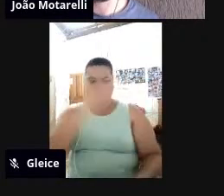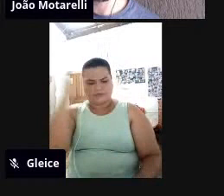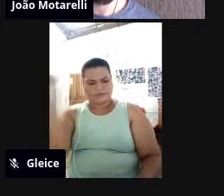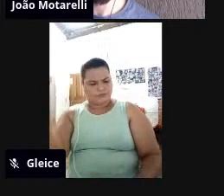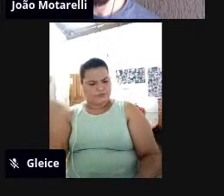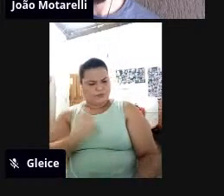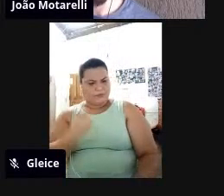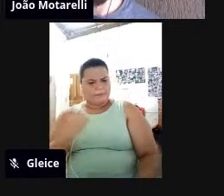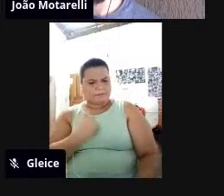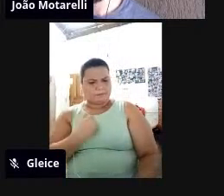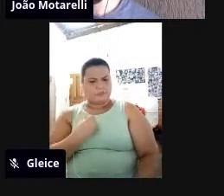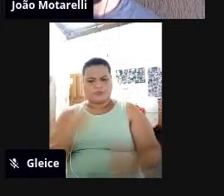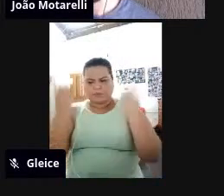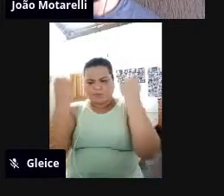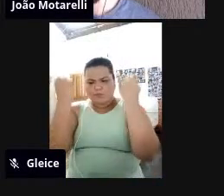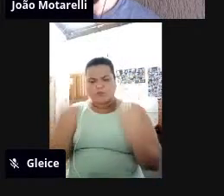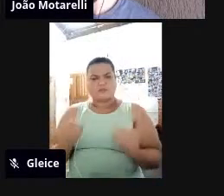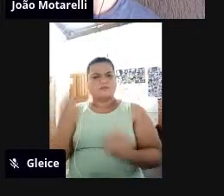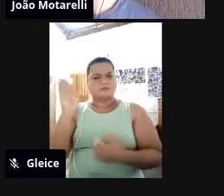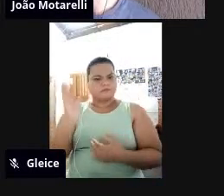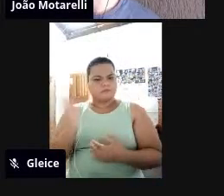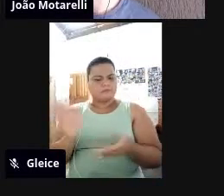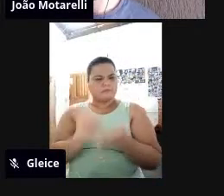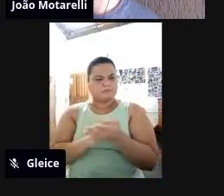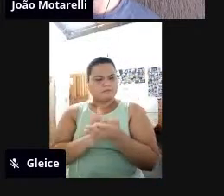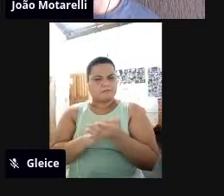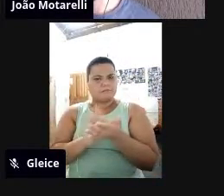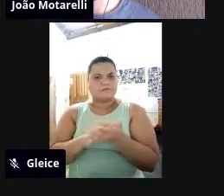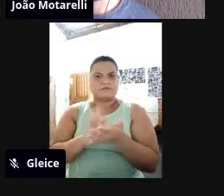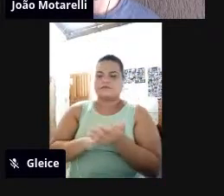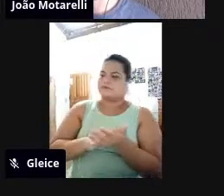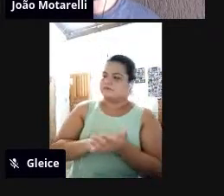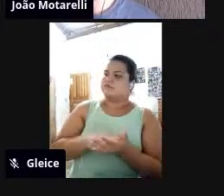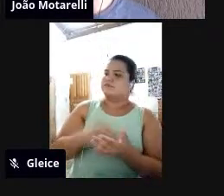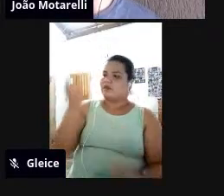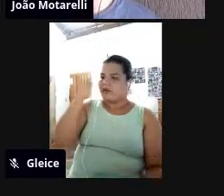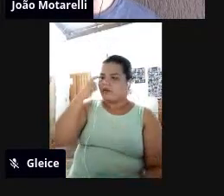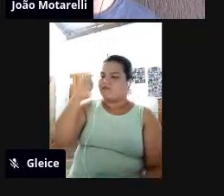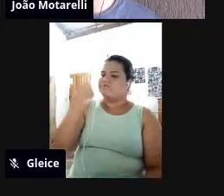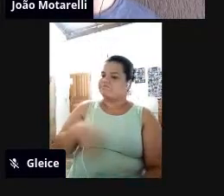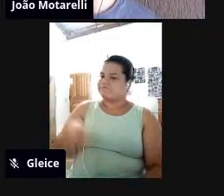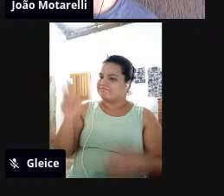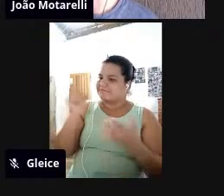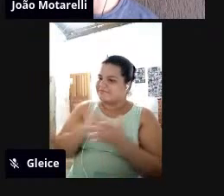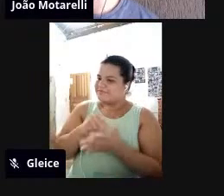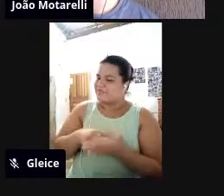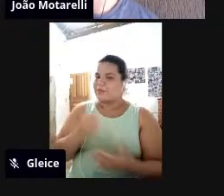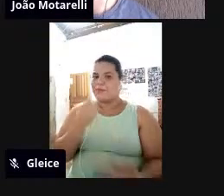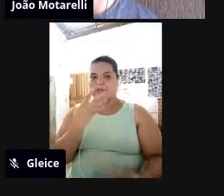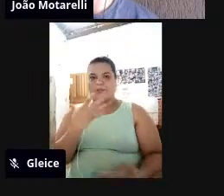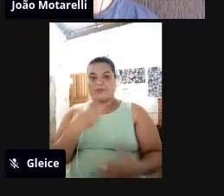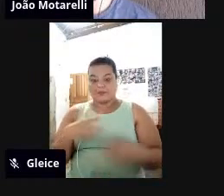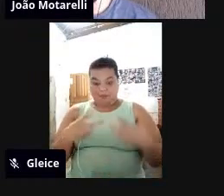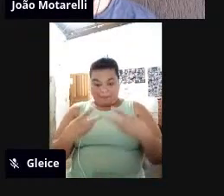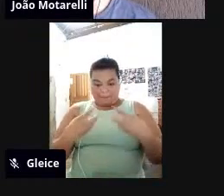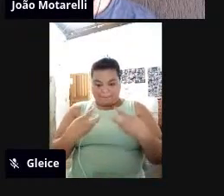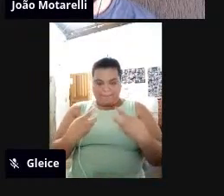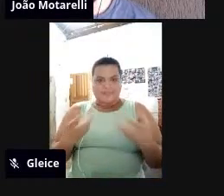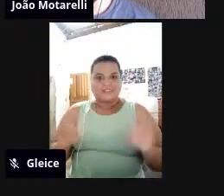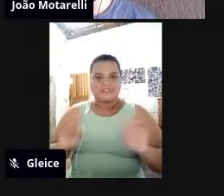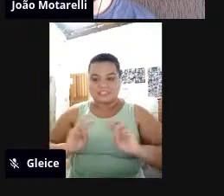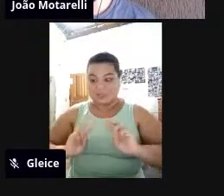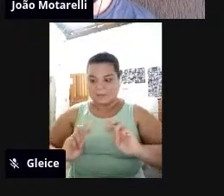perdeu peso, hein, parabéns e tal. Aí a pessoa fala assim, caramba, olha, as pessoas já estão notando, e ela começa a intensificar